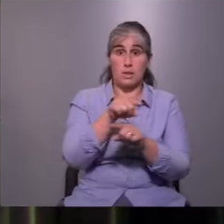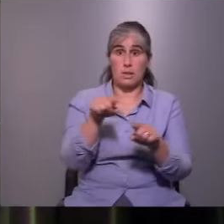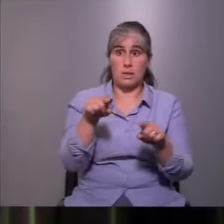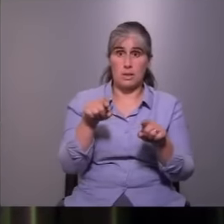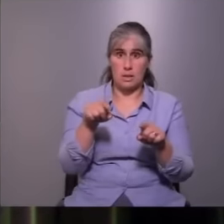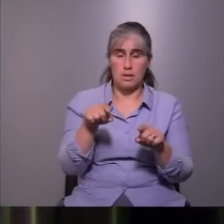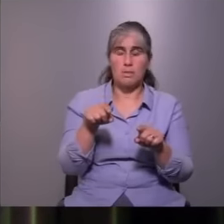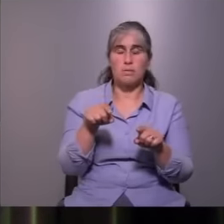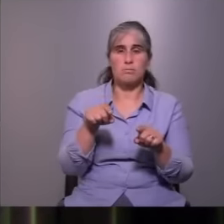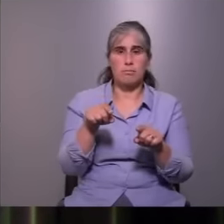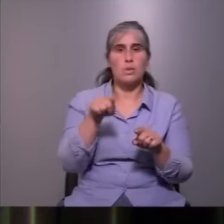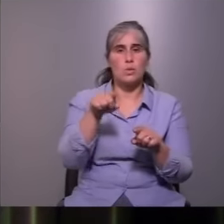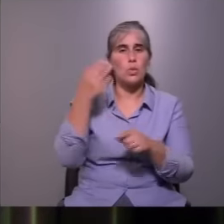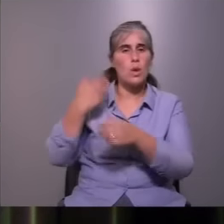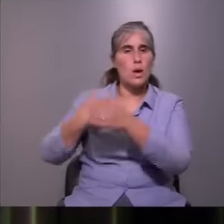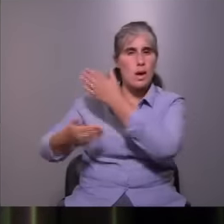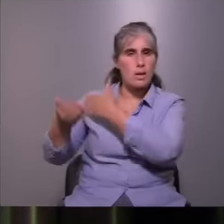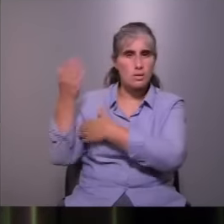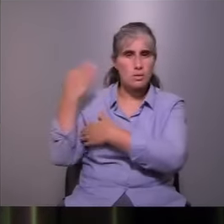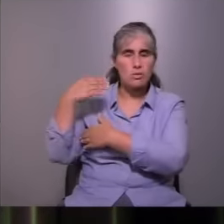e a viúva.